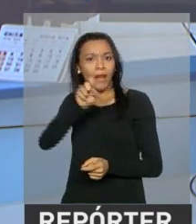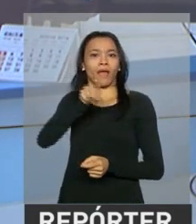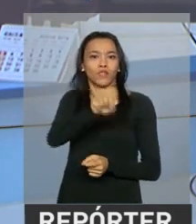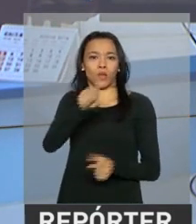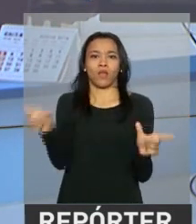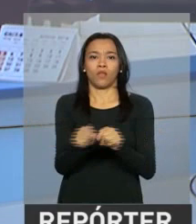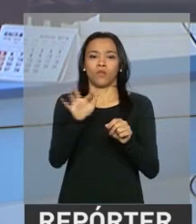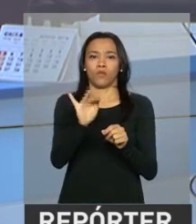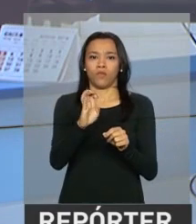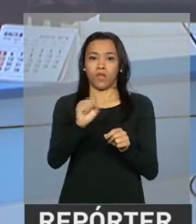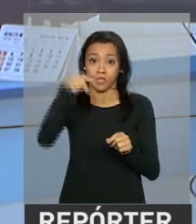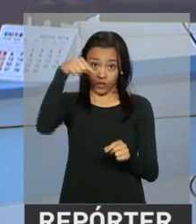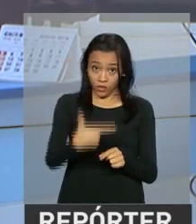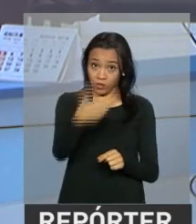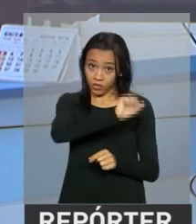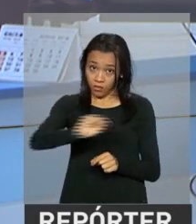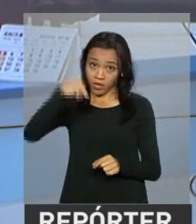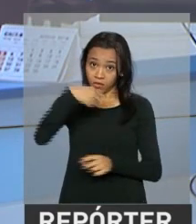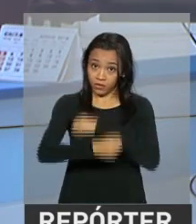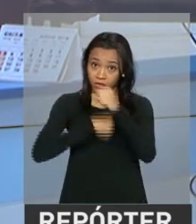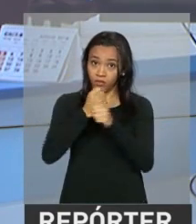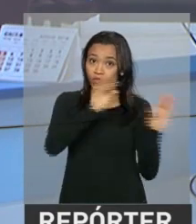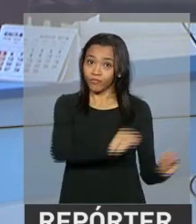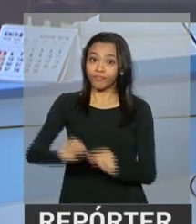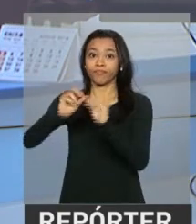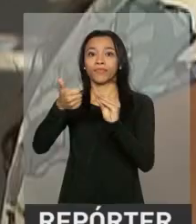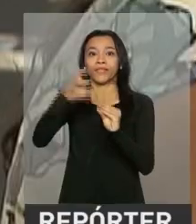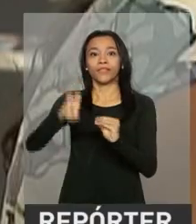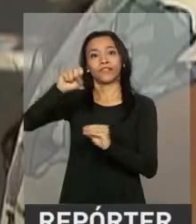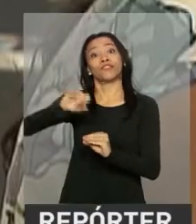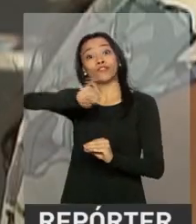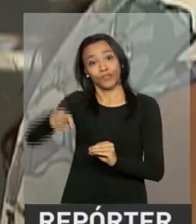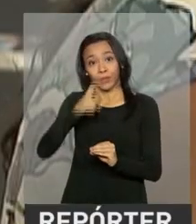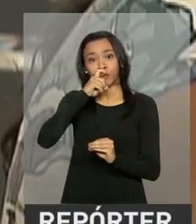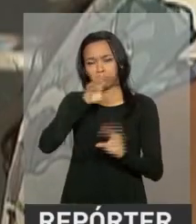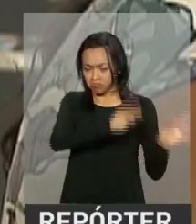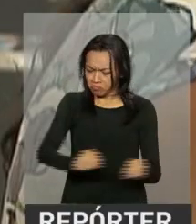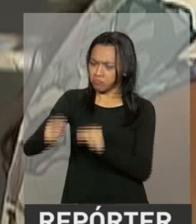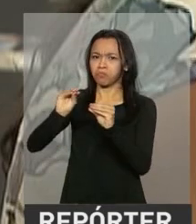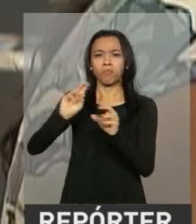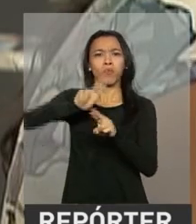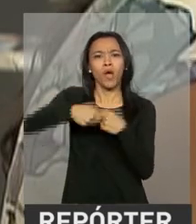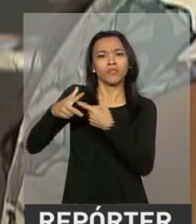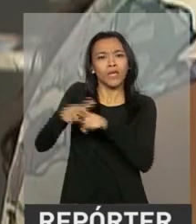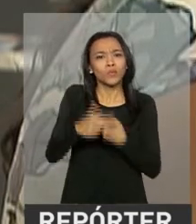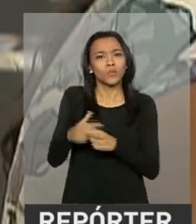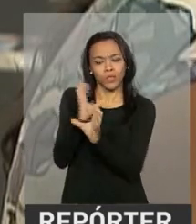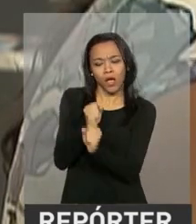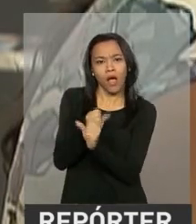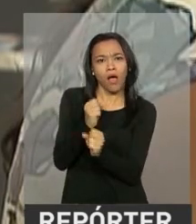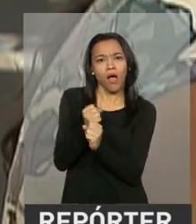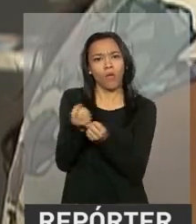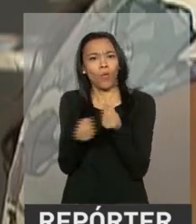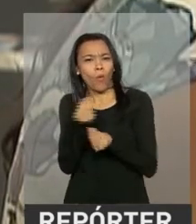segundo semestre deste ano foi alterado para o dia 15 de julho. A prorrogação foi por conta dos ajustes na fórmula de cálculo